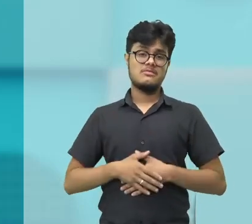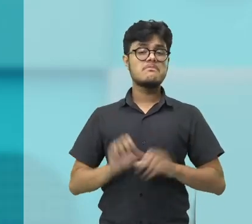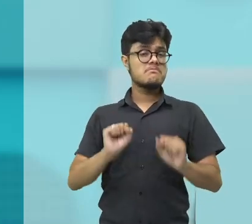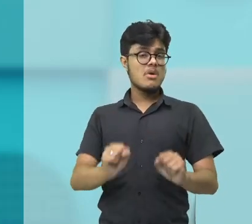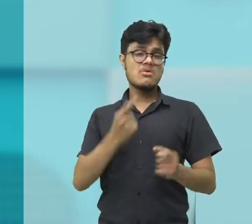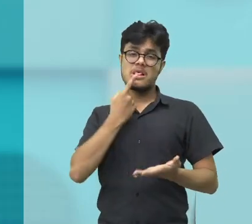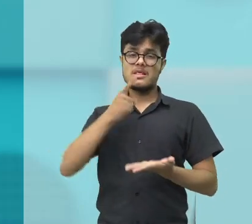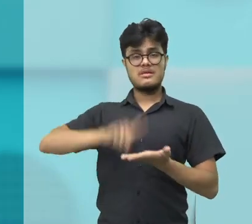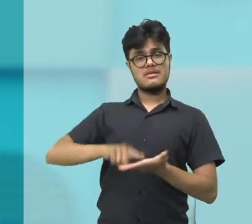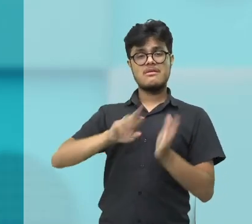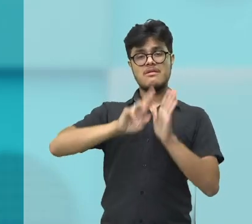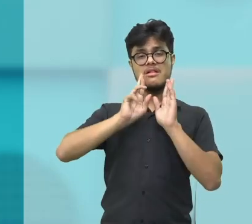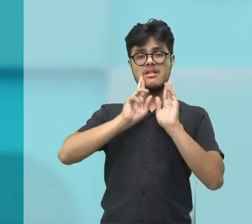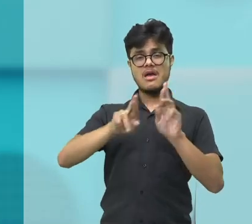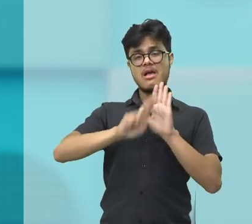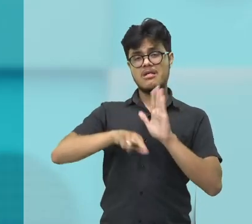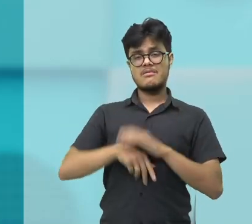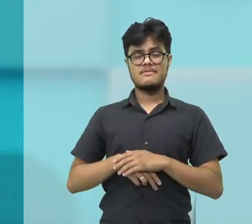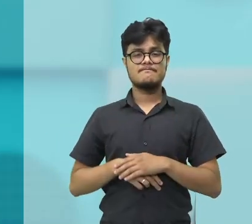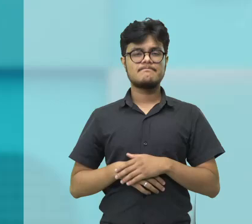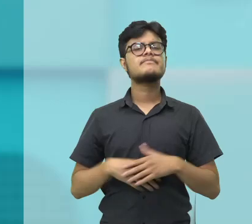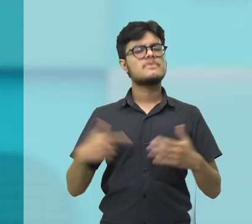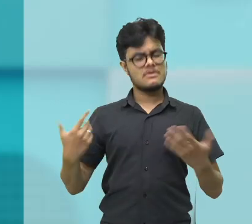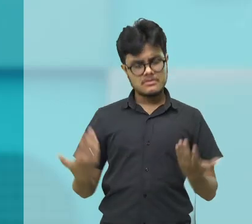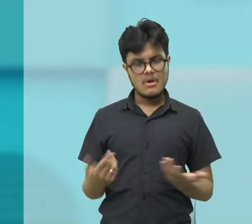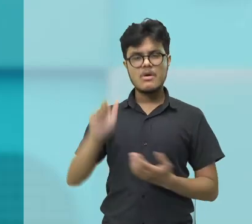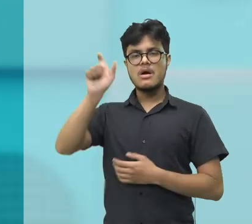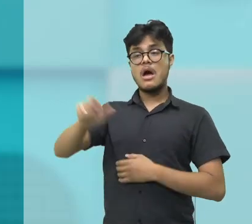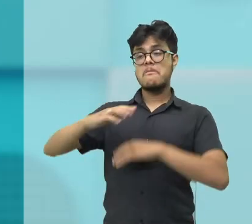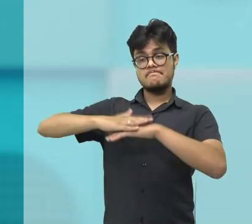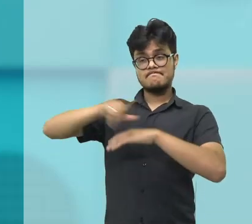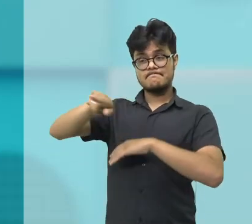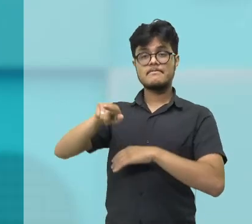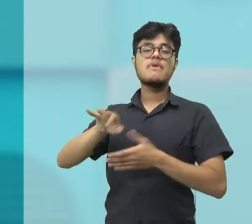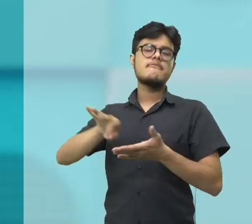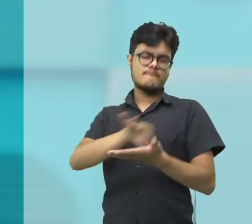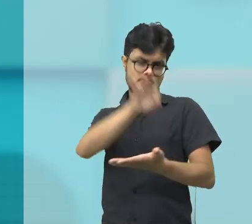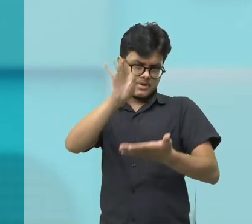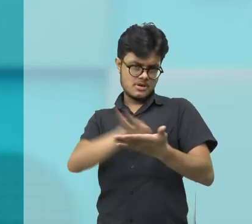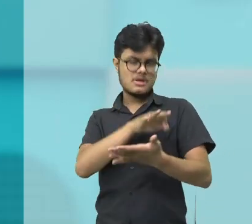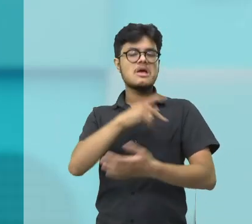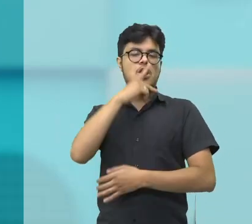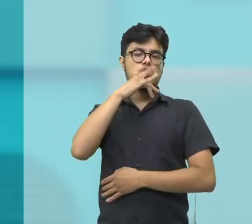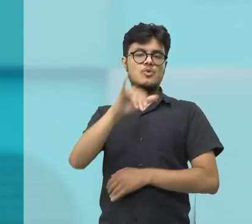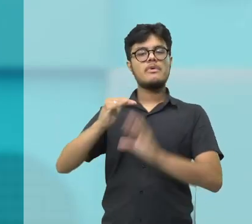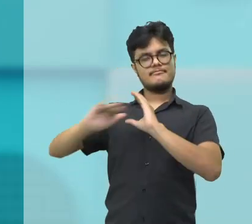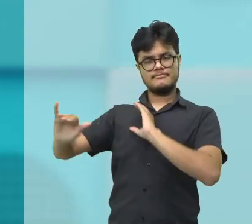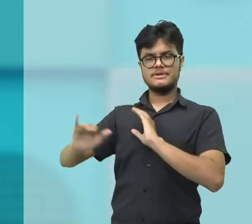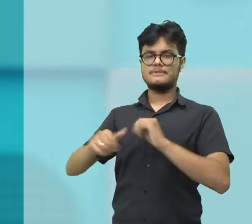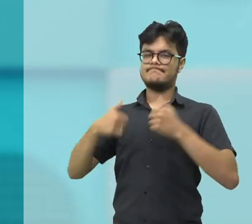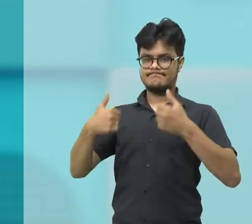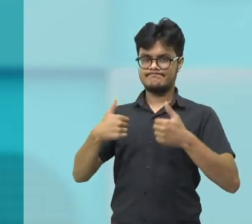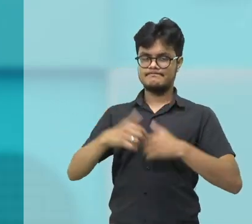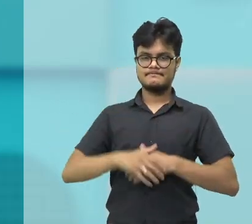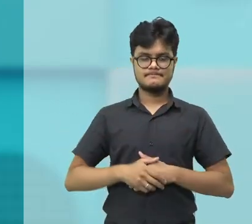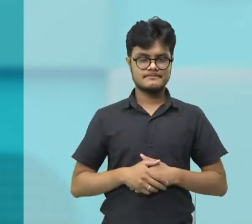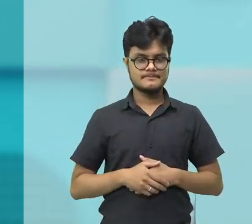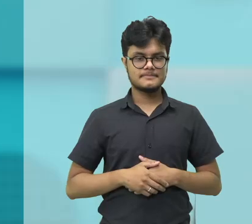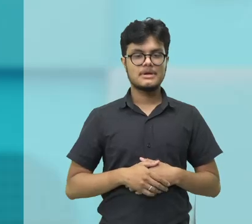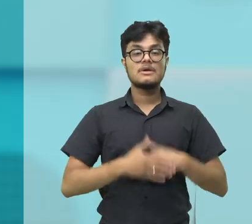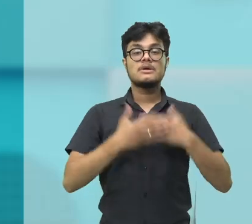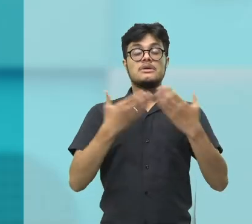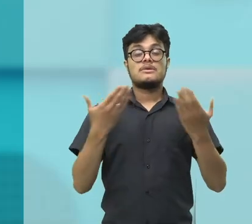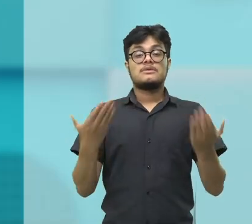de reclamação. E prontamente ela sentou, fez e o pai colocou nos correios para a empresa, né?